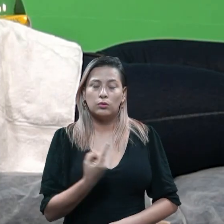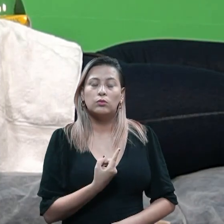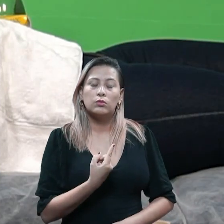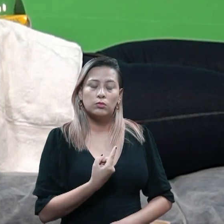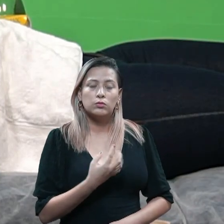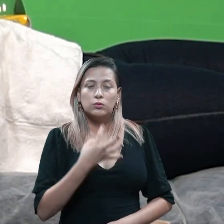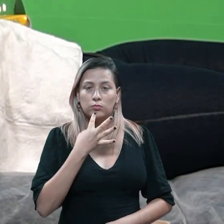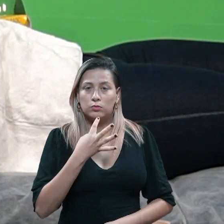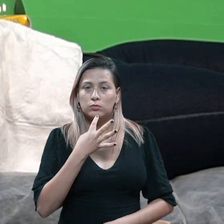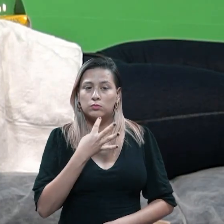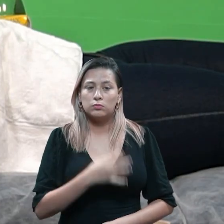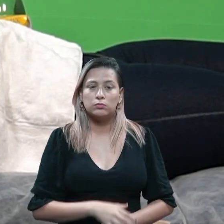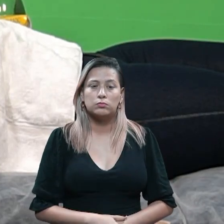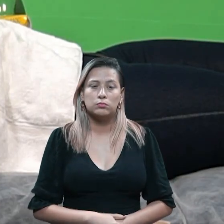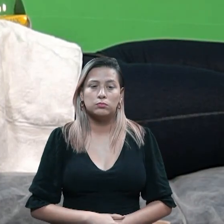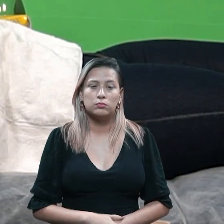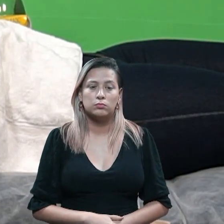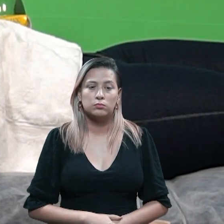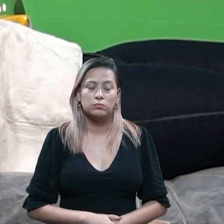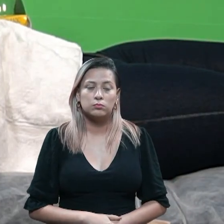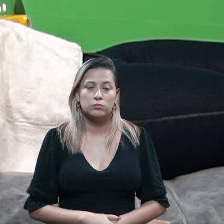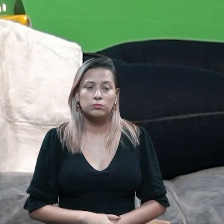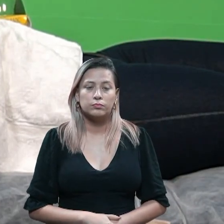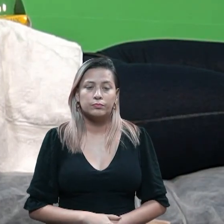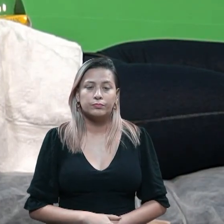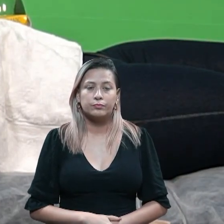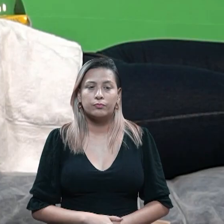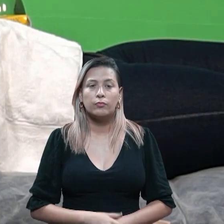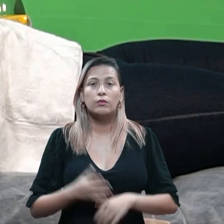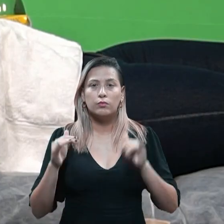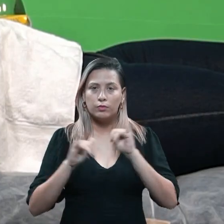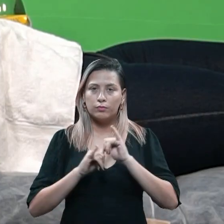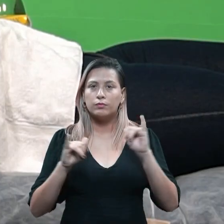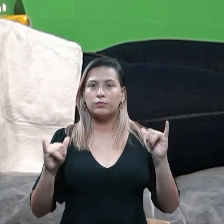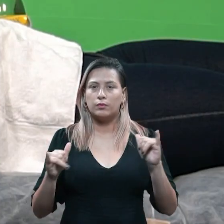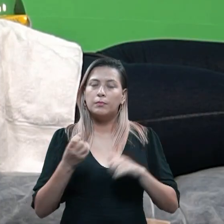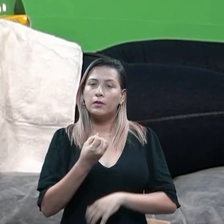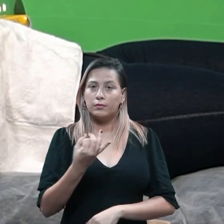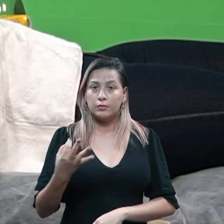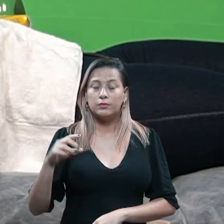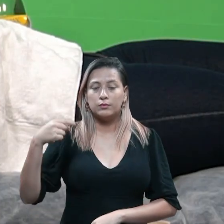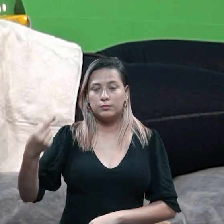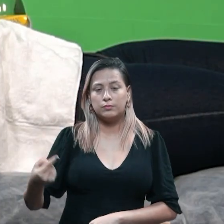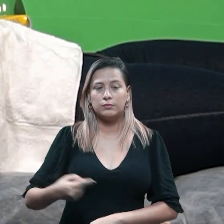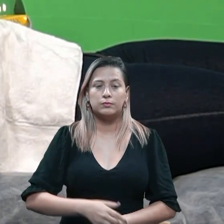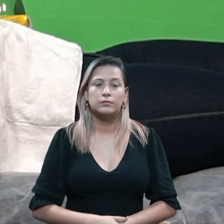já conhece, vou deixar isso para vocês, essa dosagem.